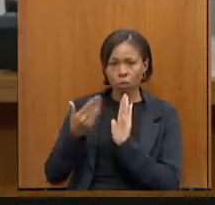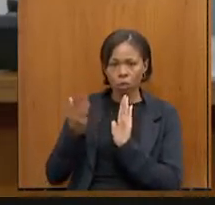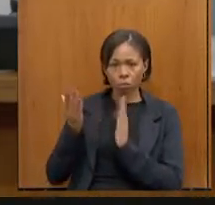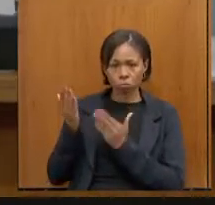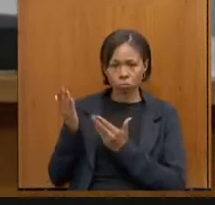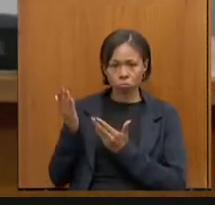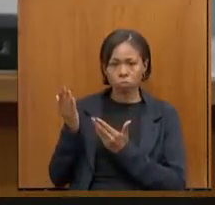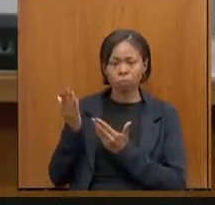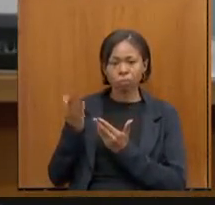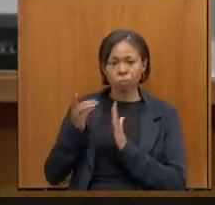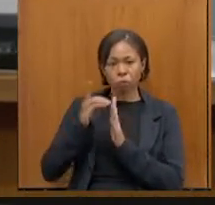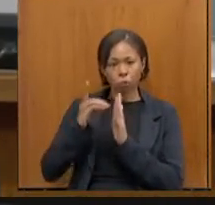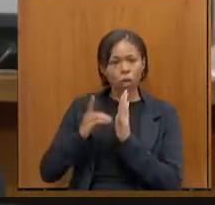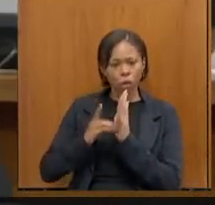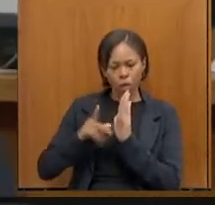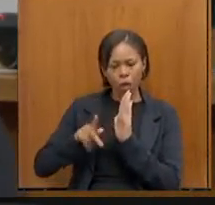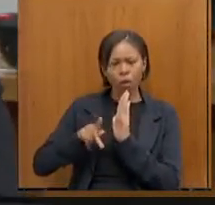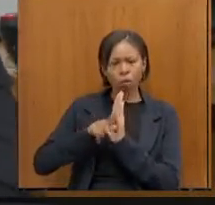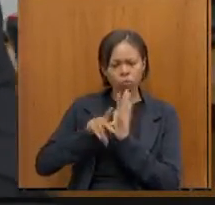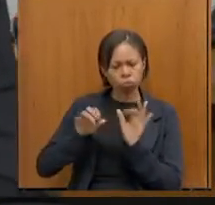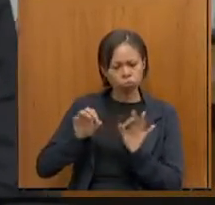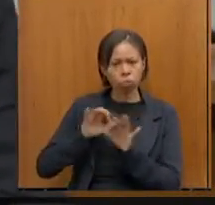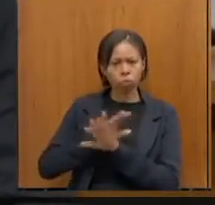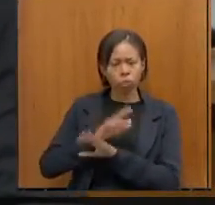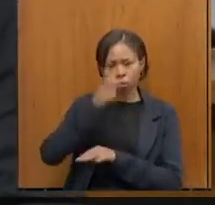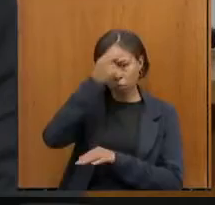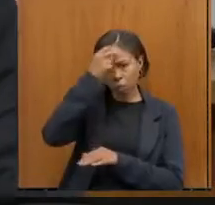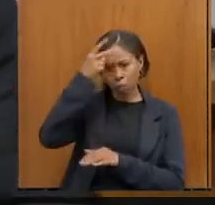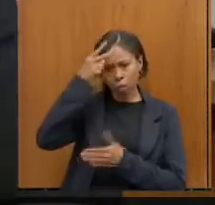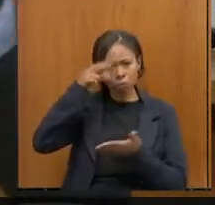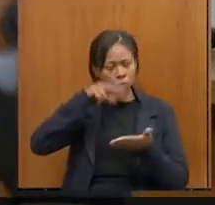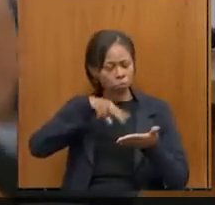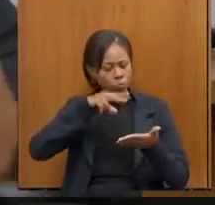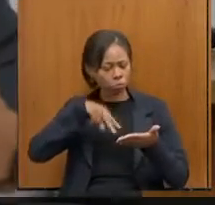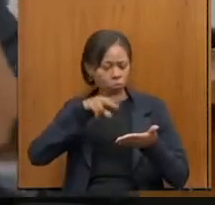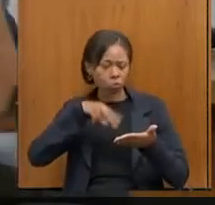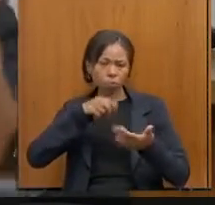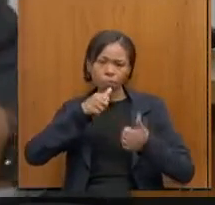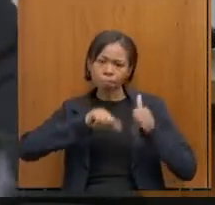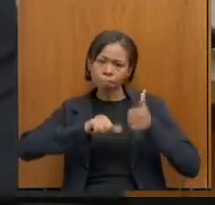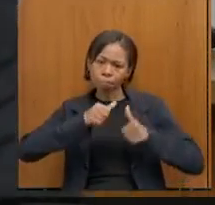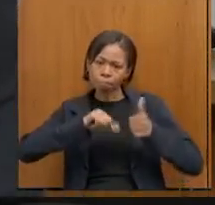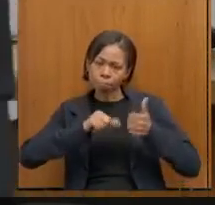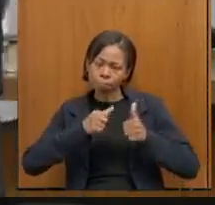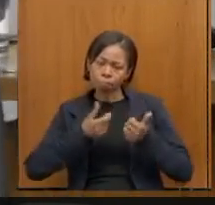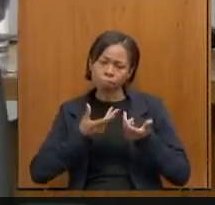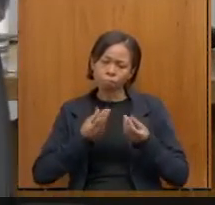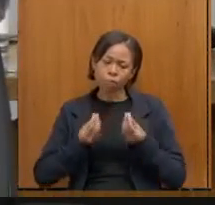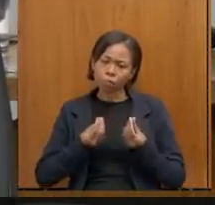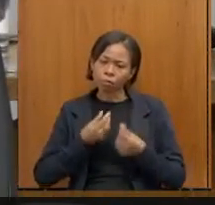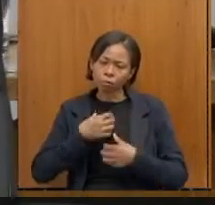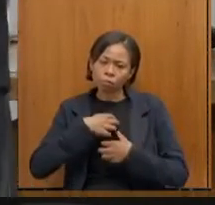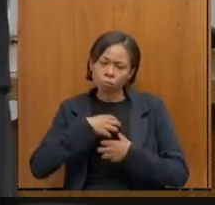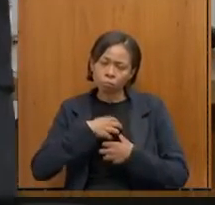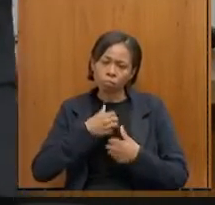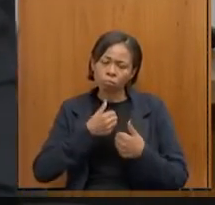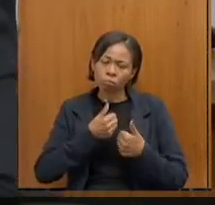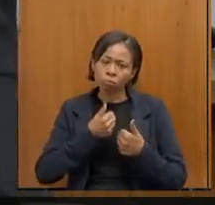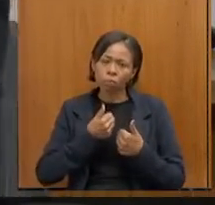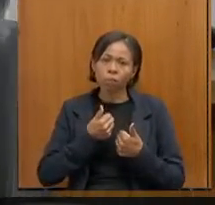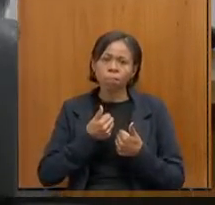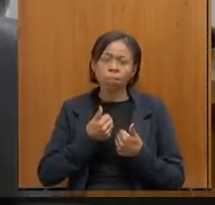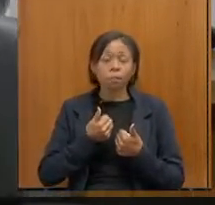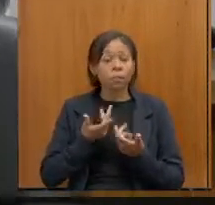prontinha para que o prefeito possa analisar se sensibilizar analisar juntos o procuradoria e implementar